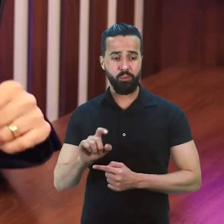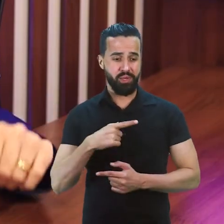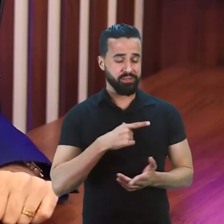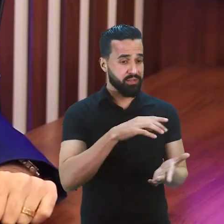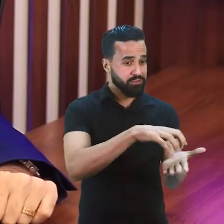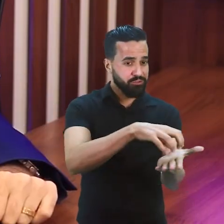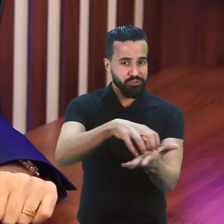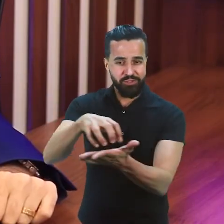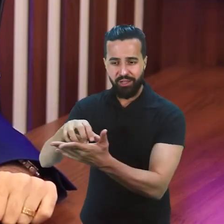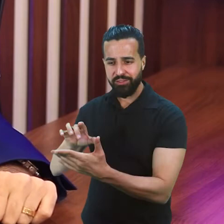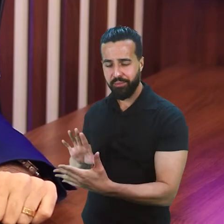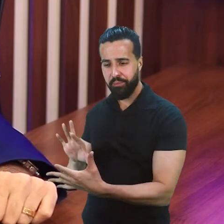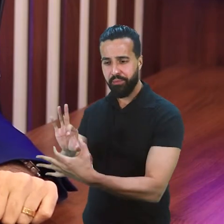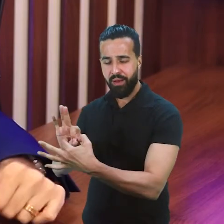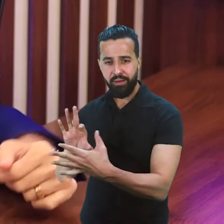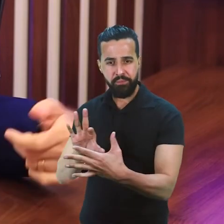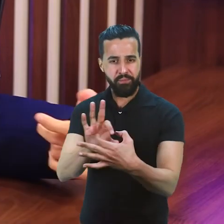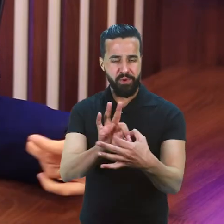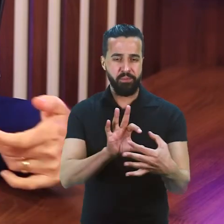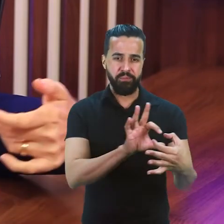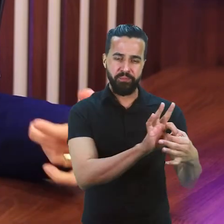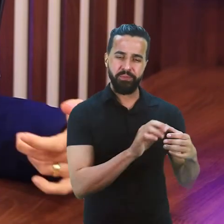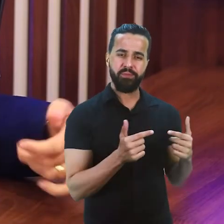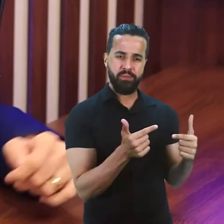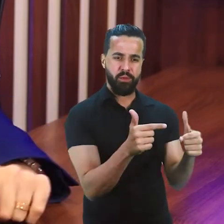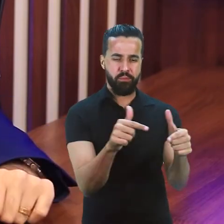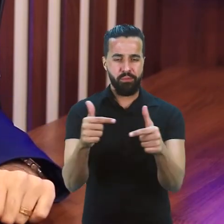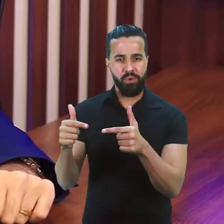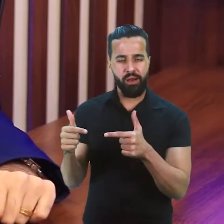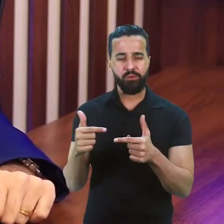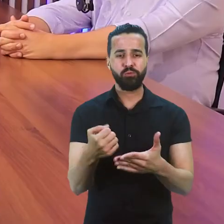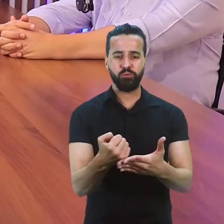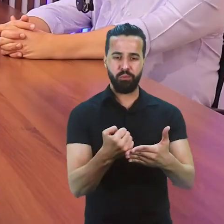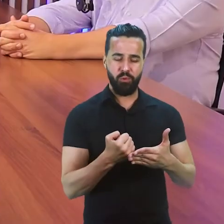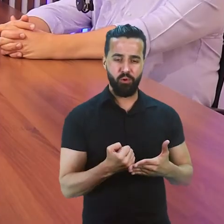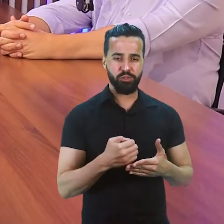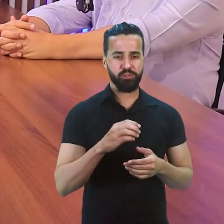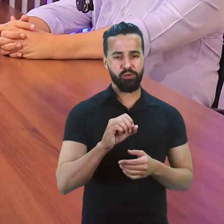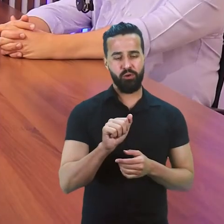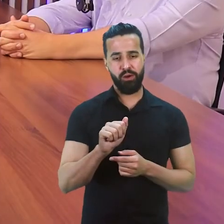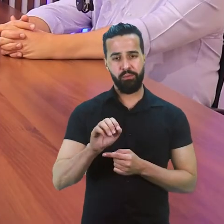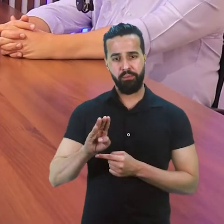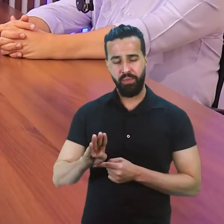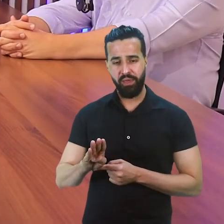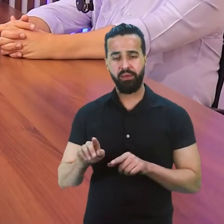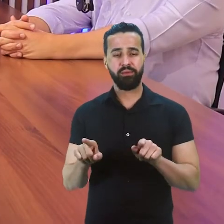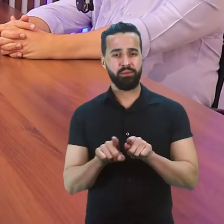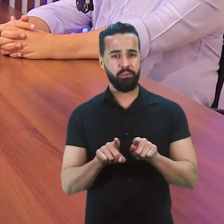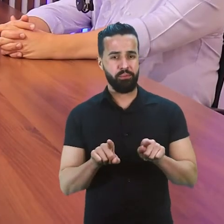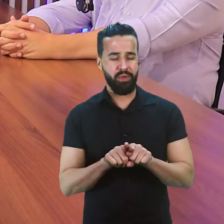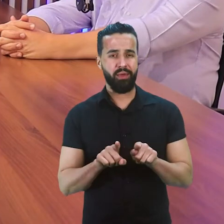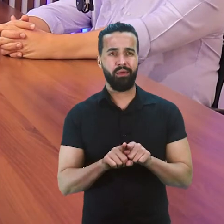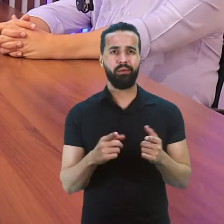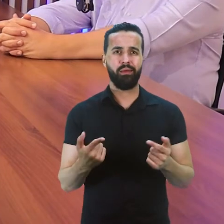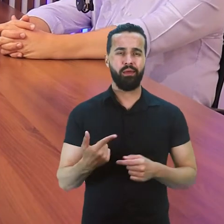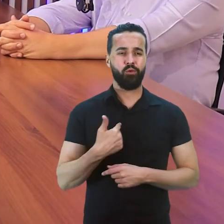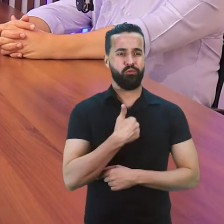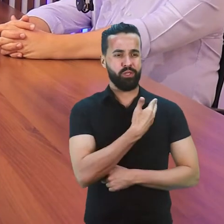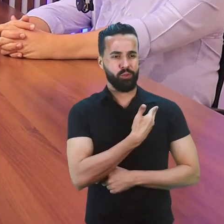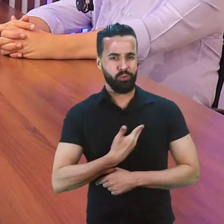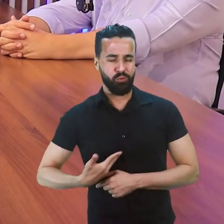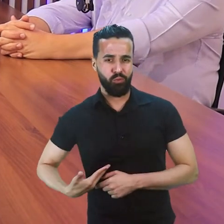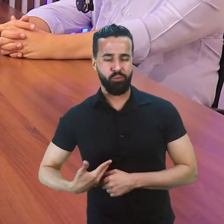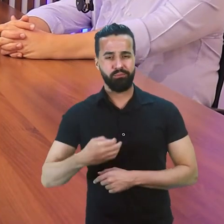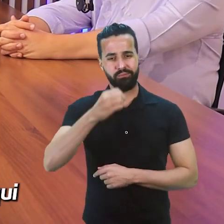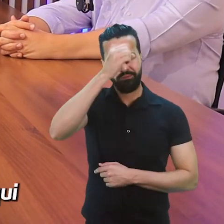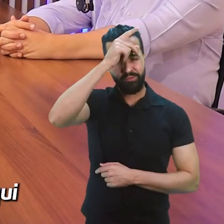entidades, né, em volta desse trabalho, com esse suporte que na época a OAB deu, né, de cobrança, junto a governador, junto a